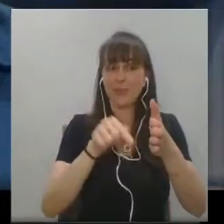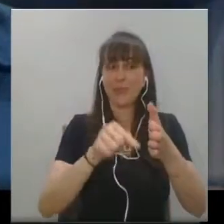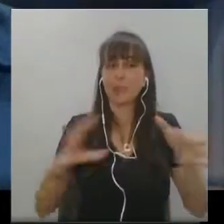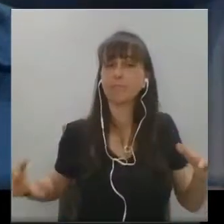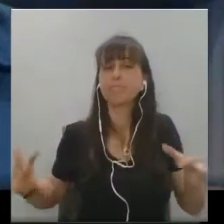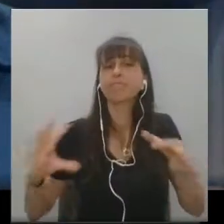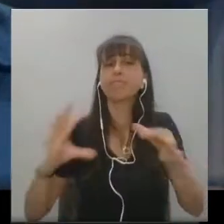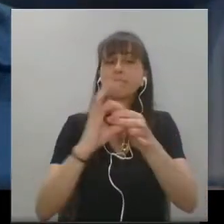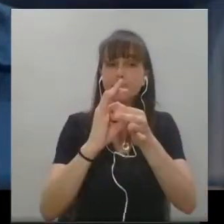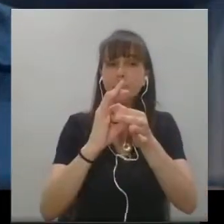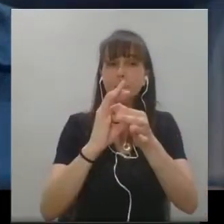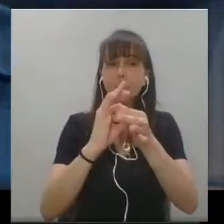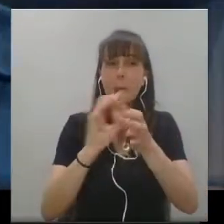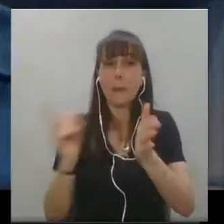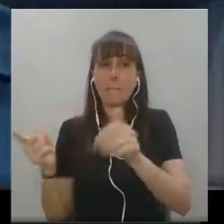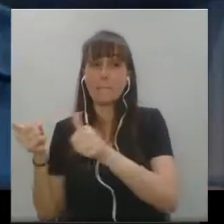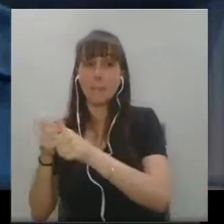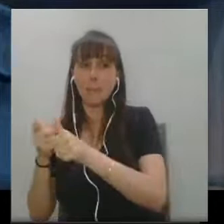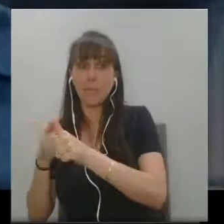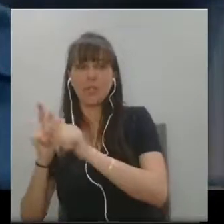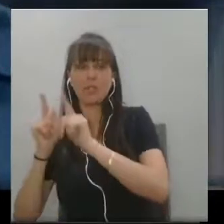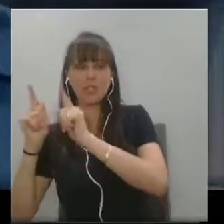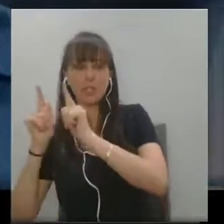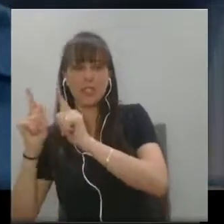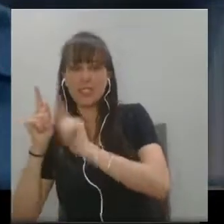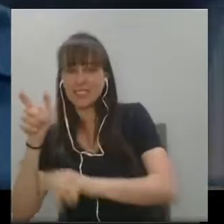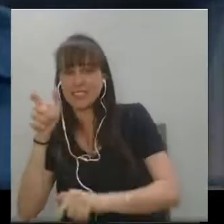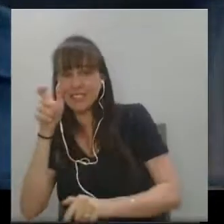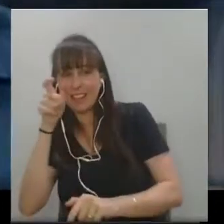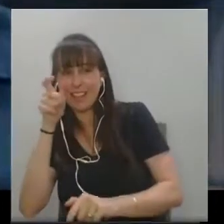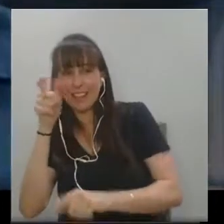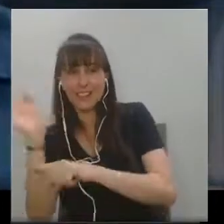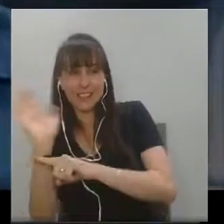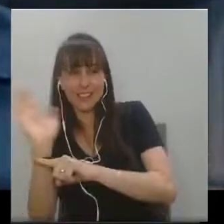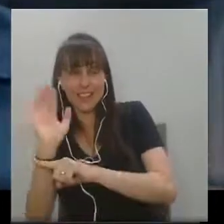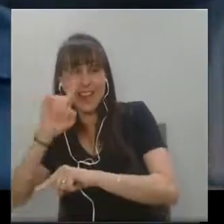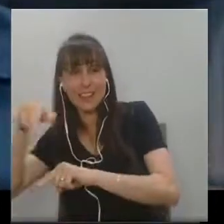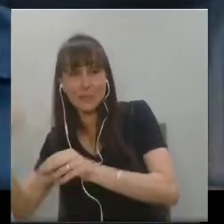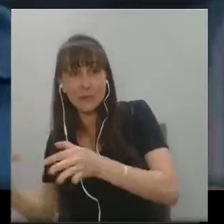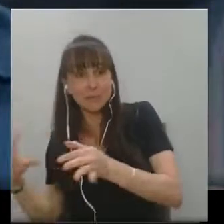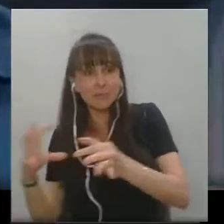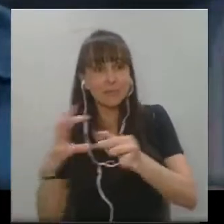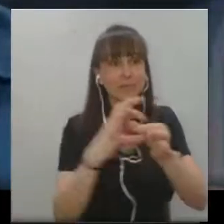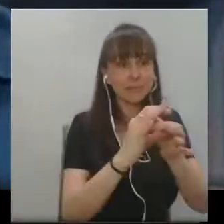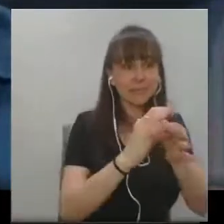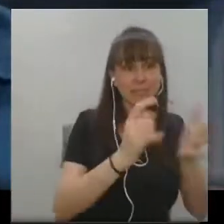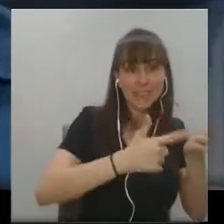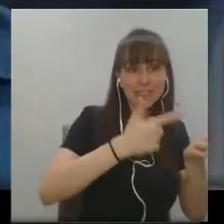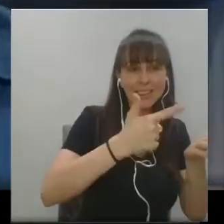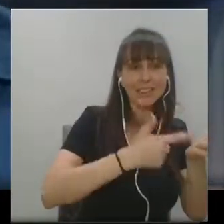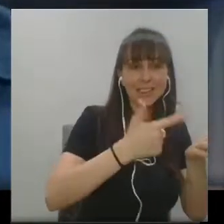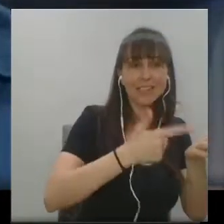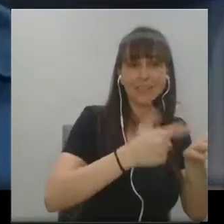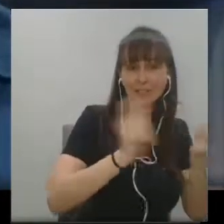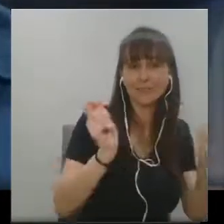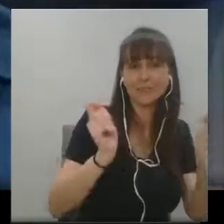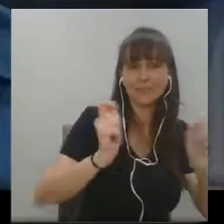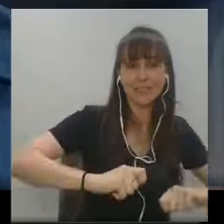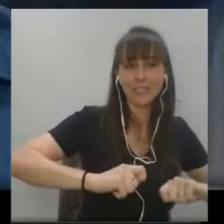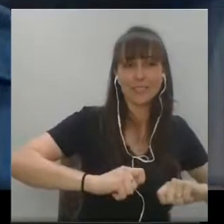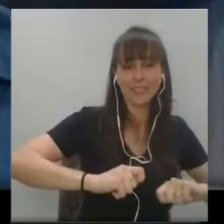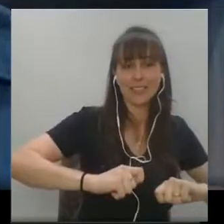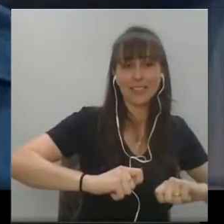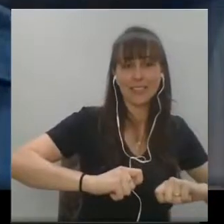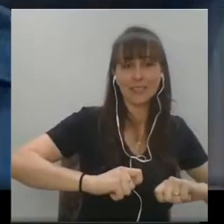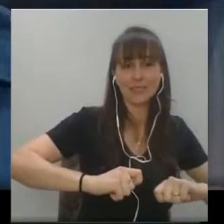uma edição inicial e depois, visto esse caminho, né, verifique se há a possibilidade de introduzir